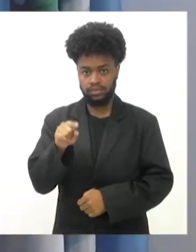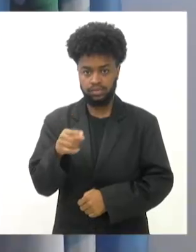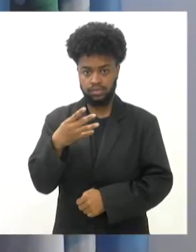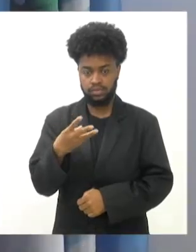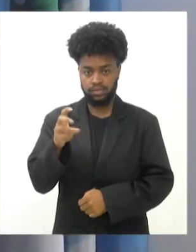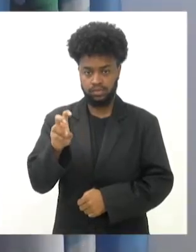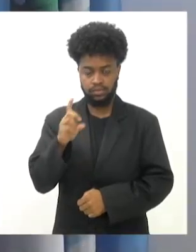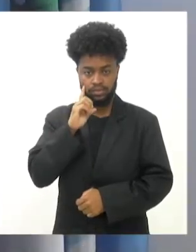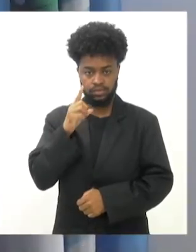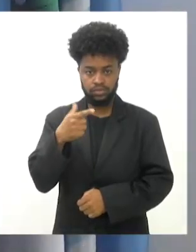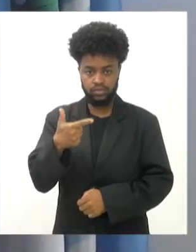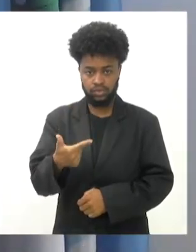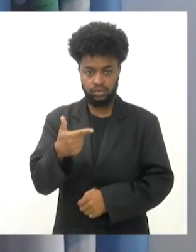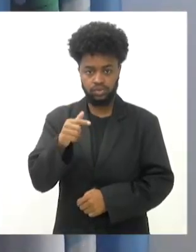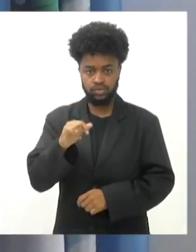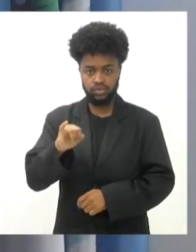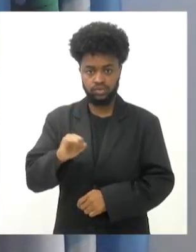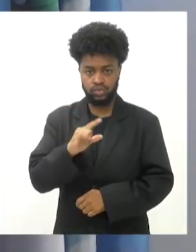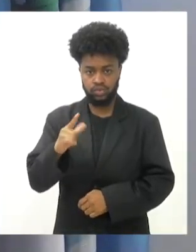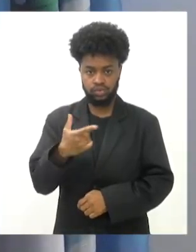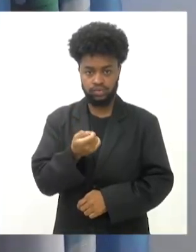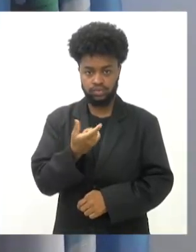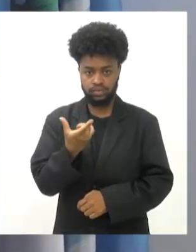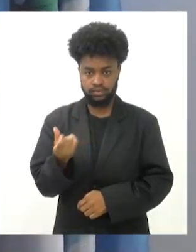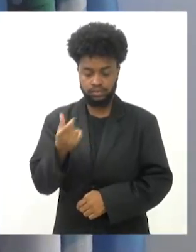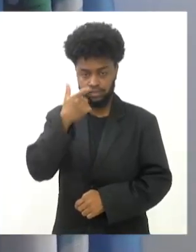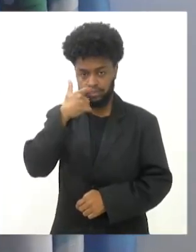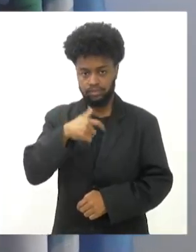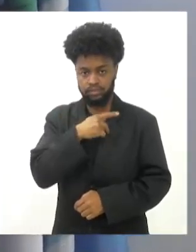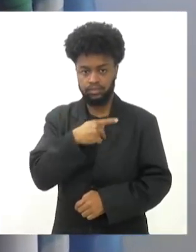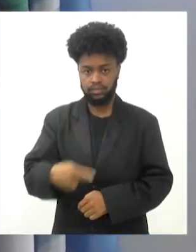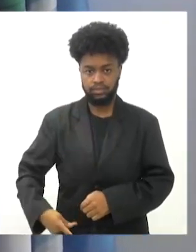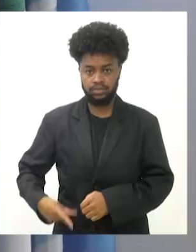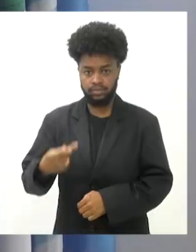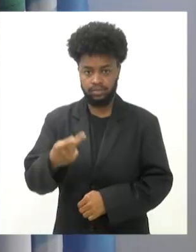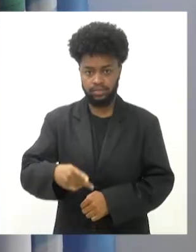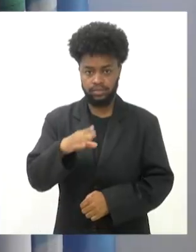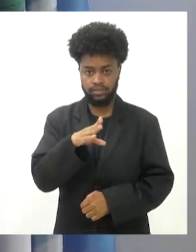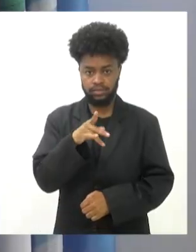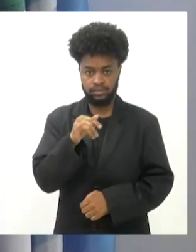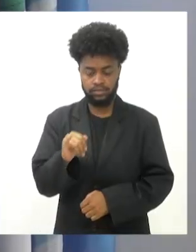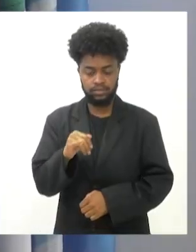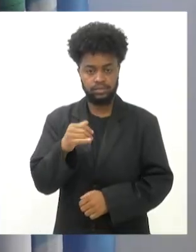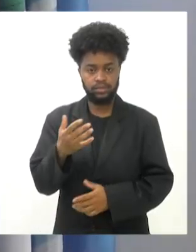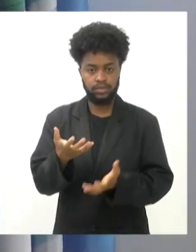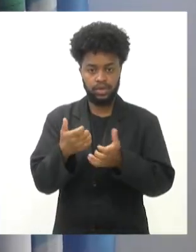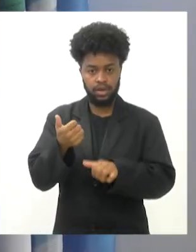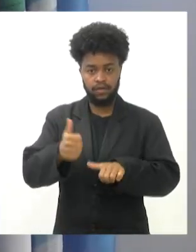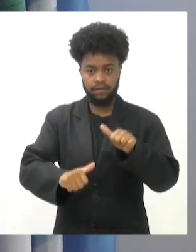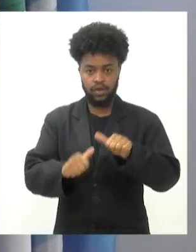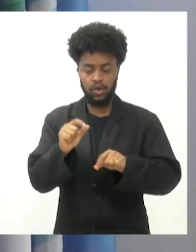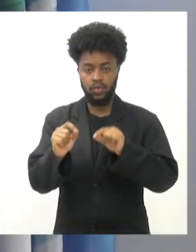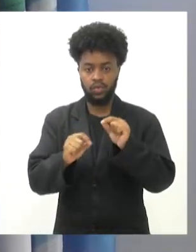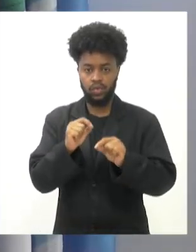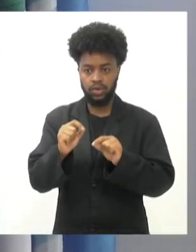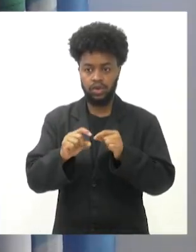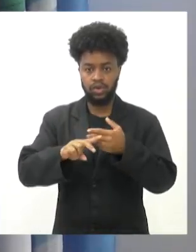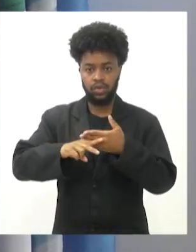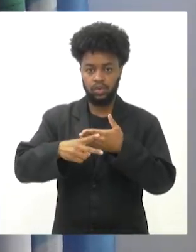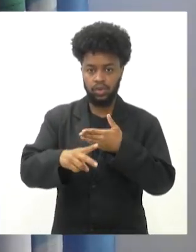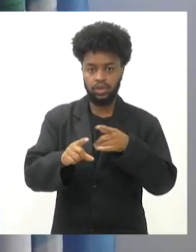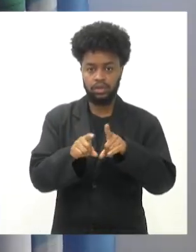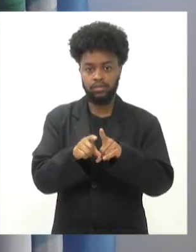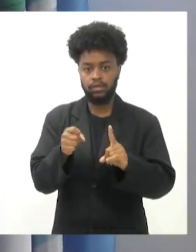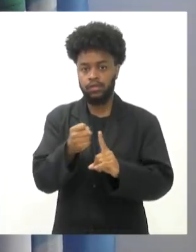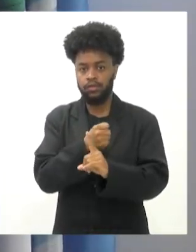11h45 do dia 2 de julho de 26, na condição de presidente da Comissão Parlamentar de Inquérito, destinada a apurar os desdobramentos, prevenção, impactos e efetividade